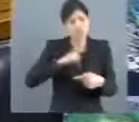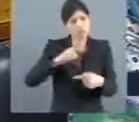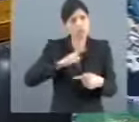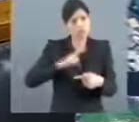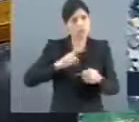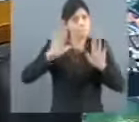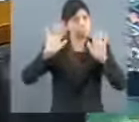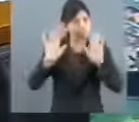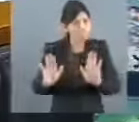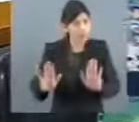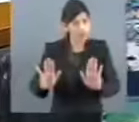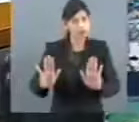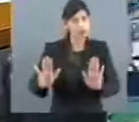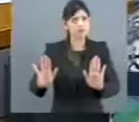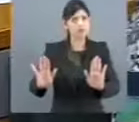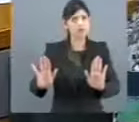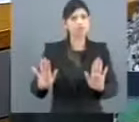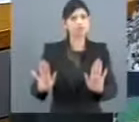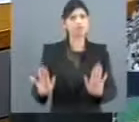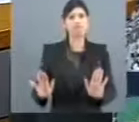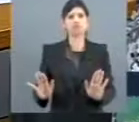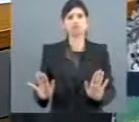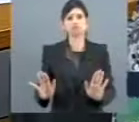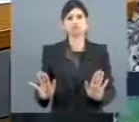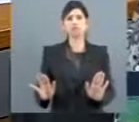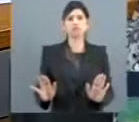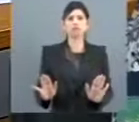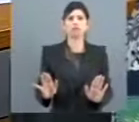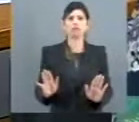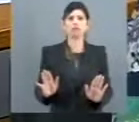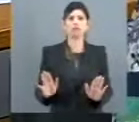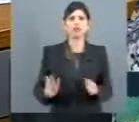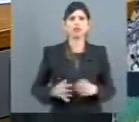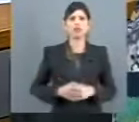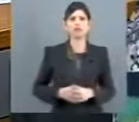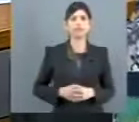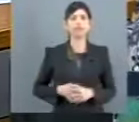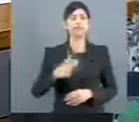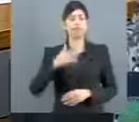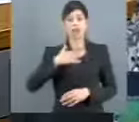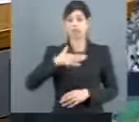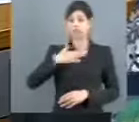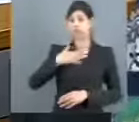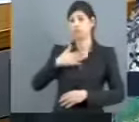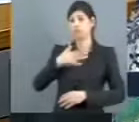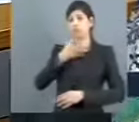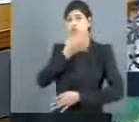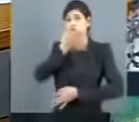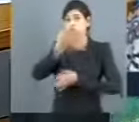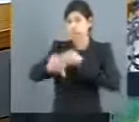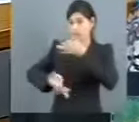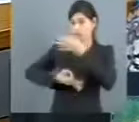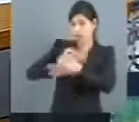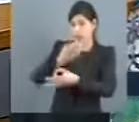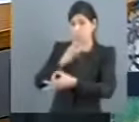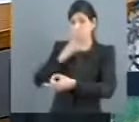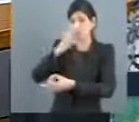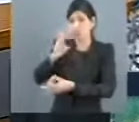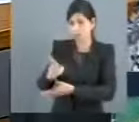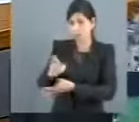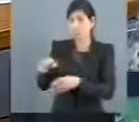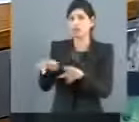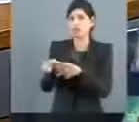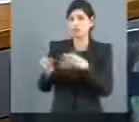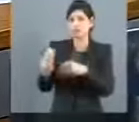mas a gente não pode deixar sem resposta, muitas vezes, agressões e mentiras que ocorrem dentro da